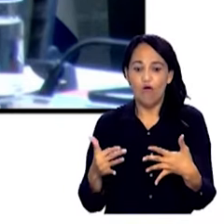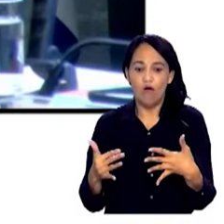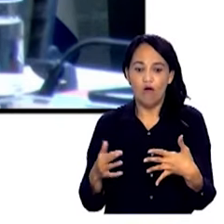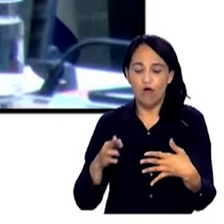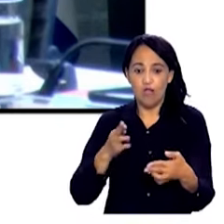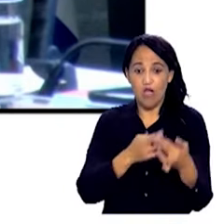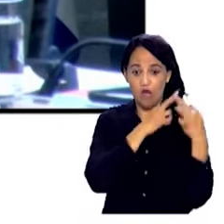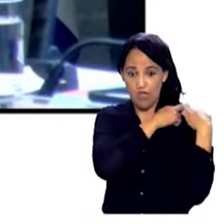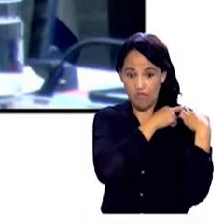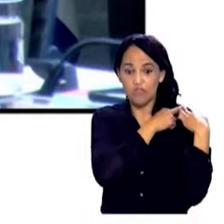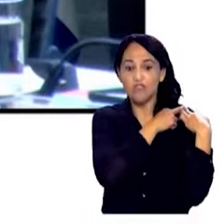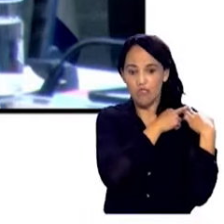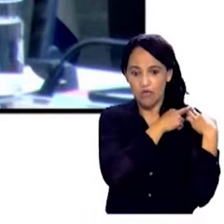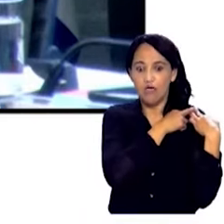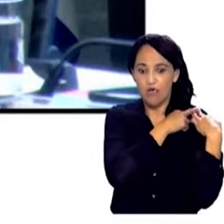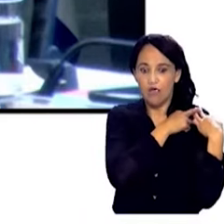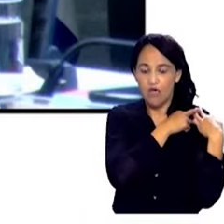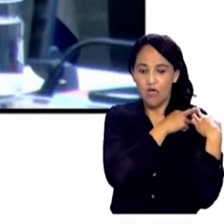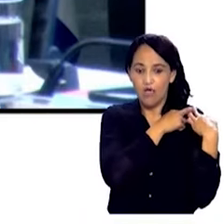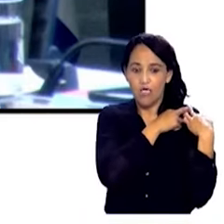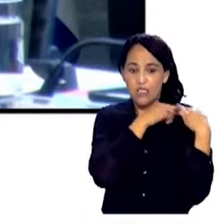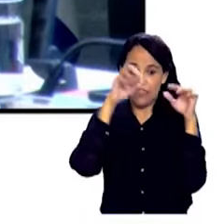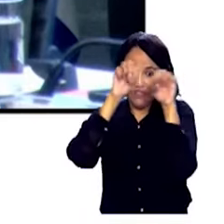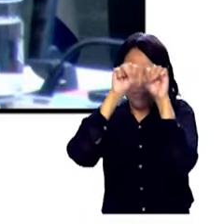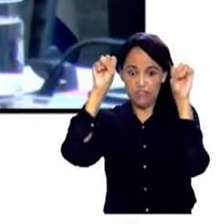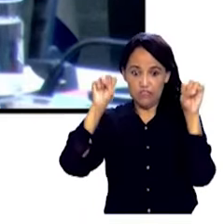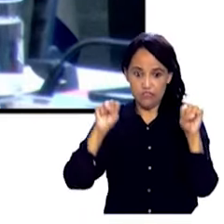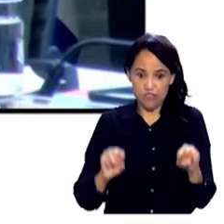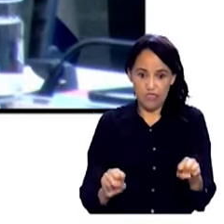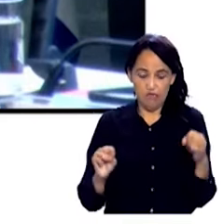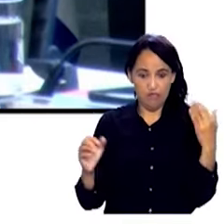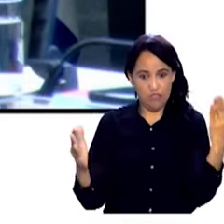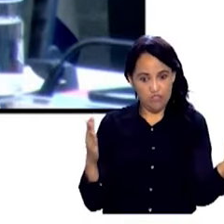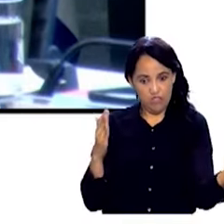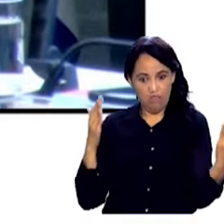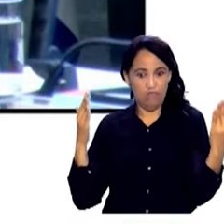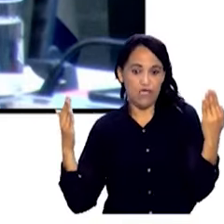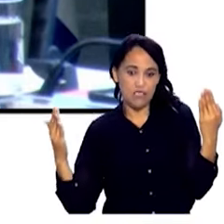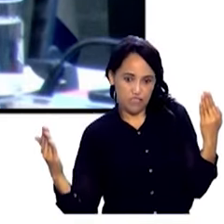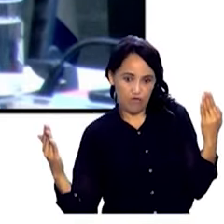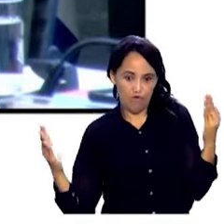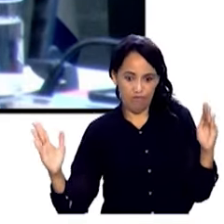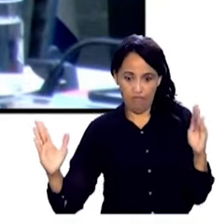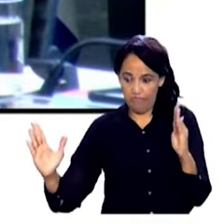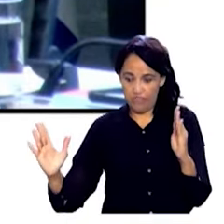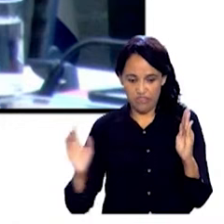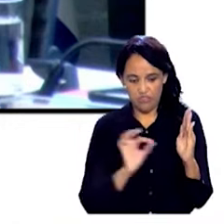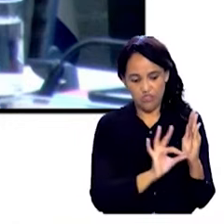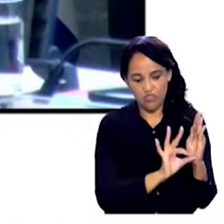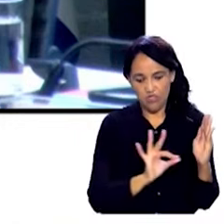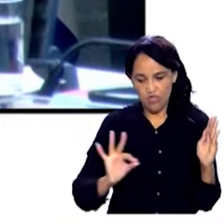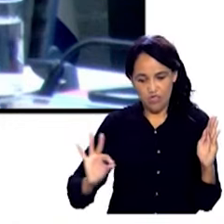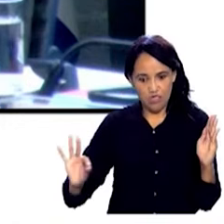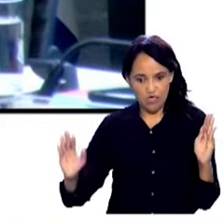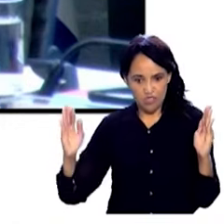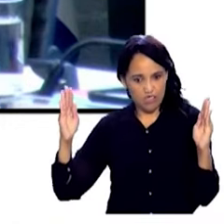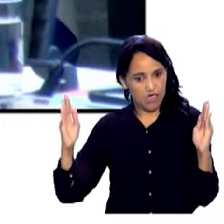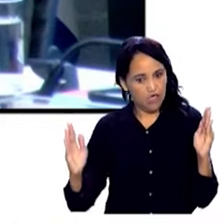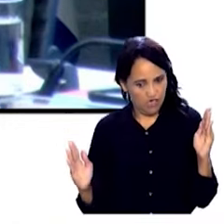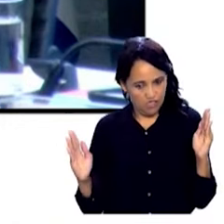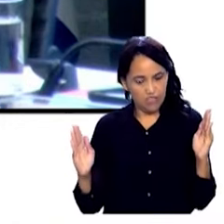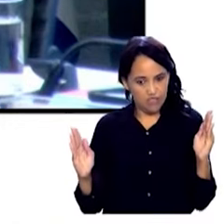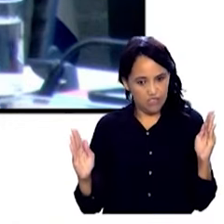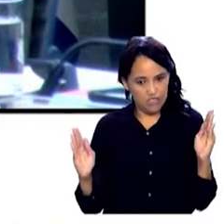de deste sistema de comparação diagonal e não horizontal e na diagonal vamos olhar